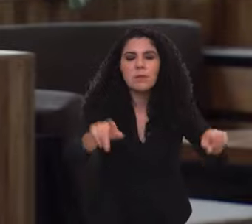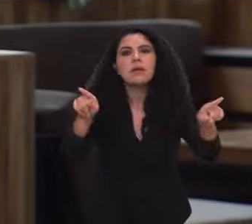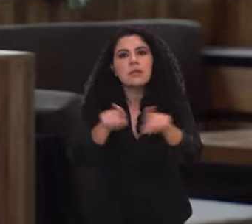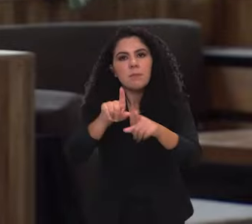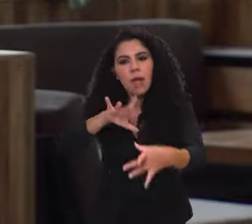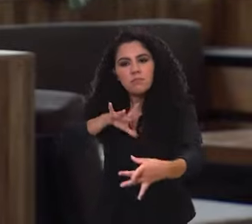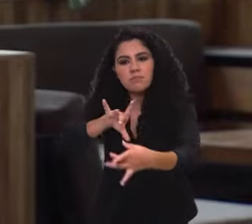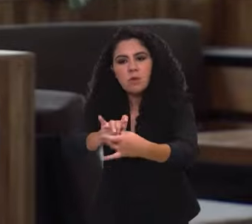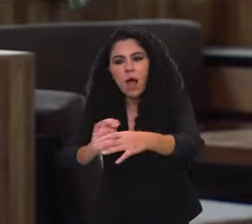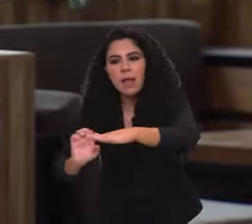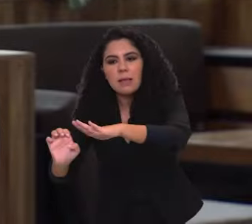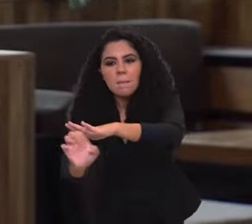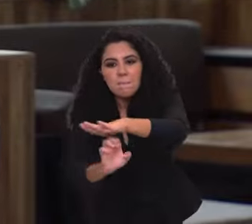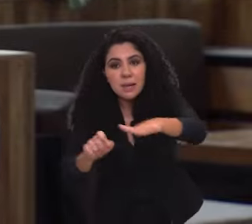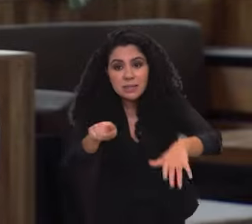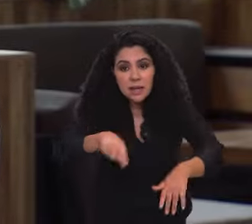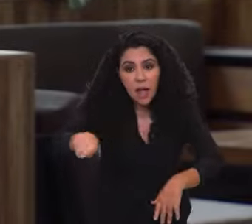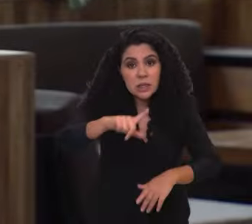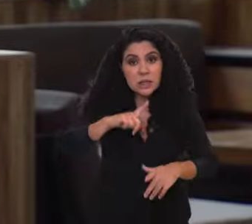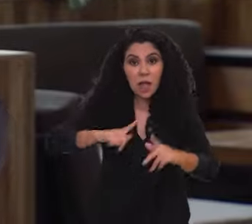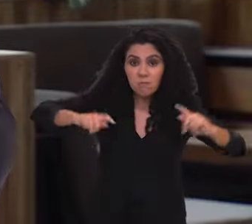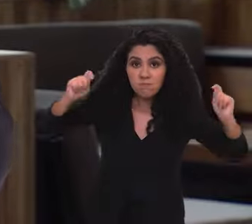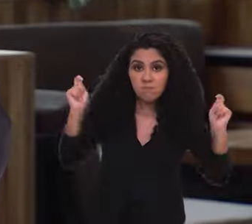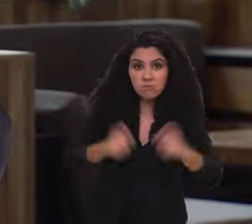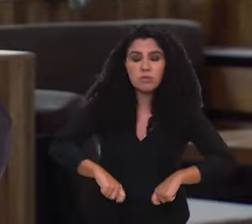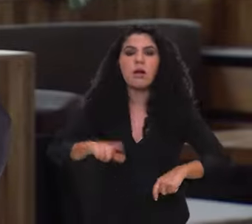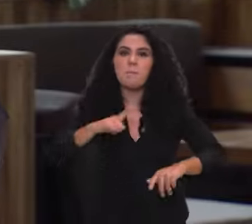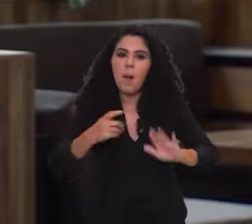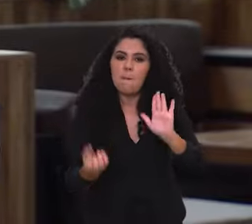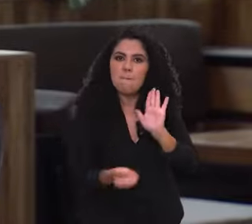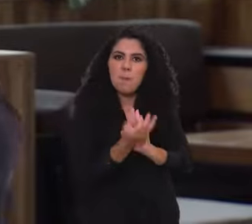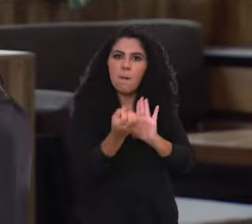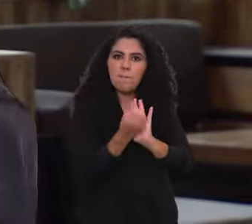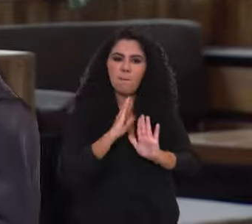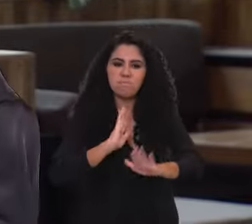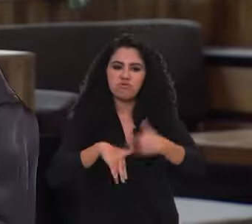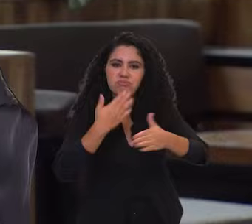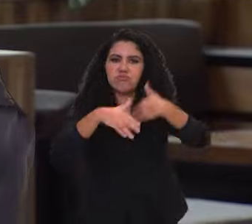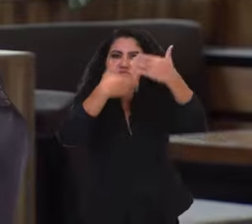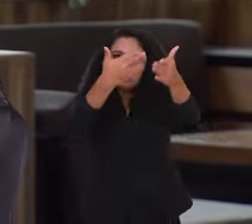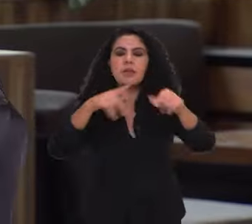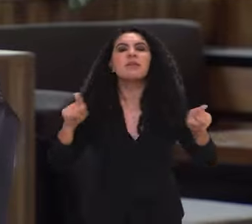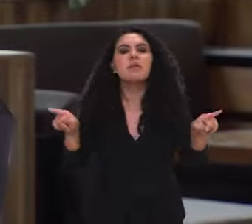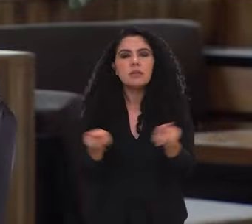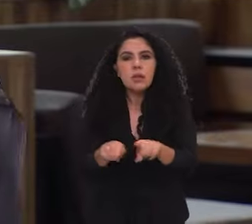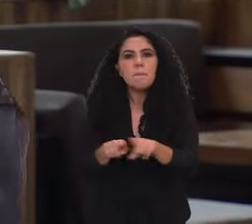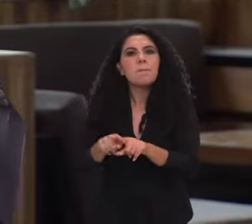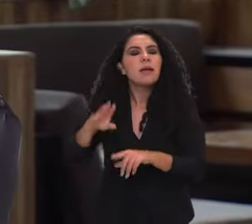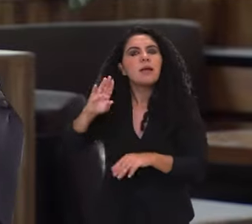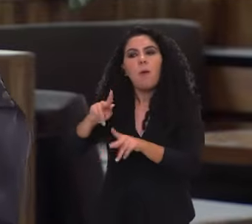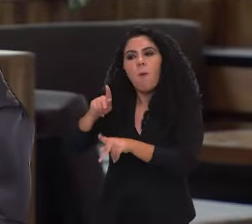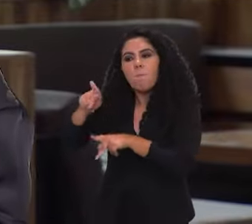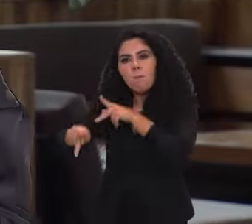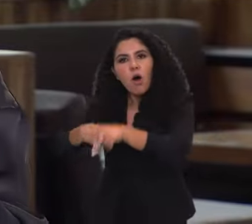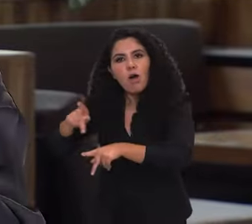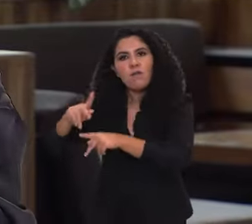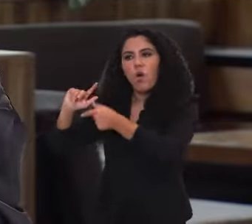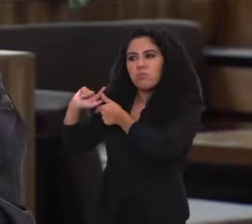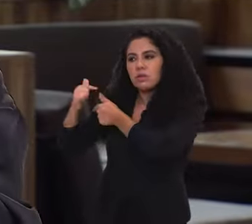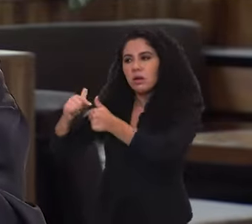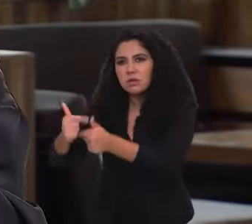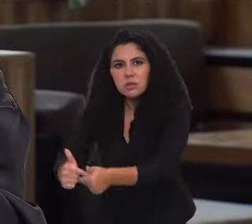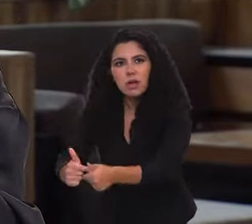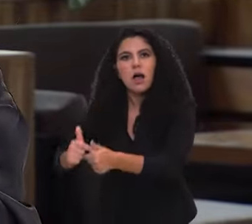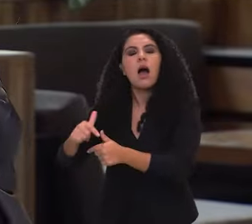empresas âncora que tem o potencial de escalar essa produção, mas envolvendo também os povos originários, as